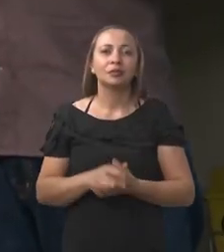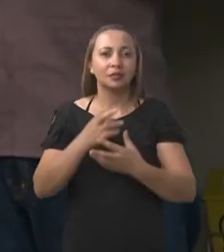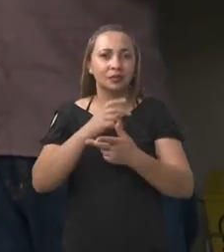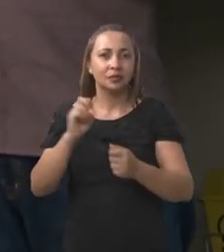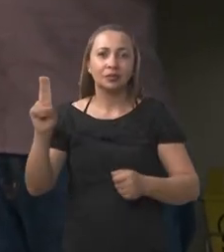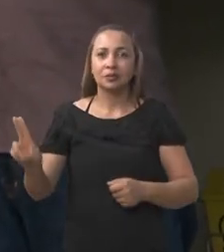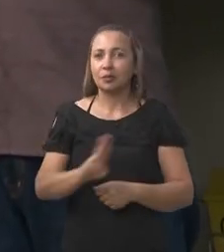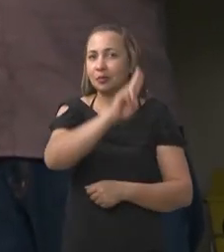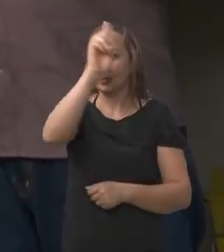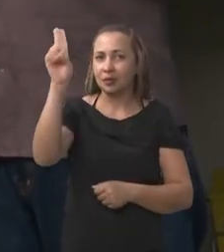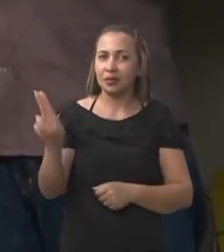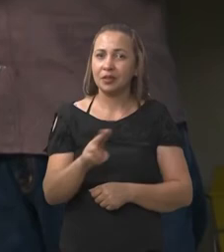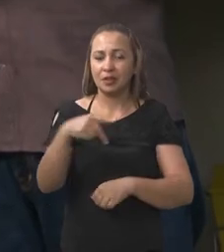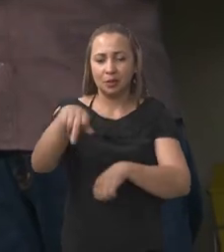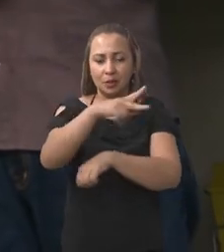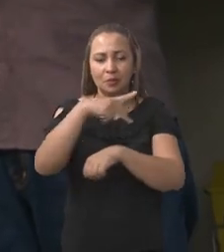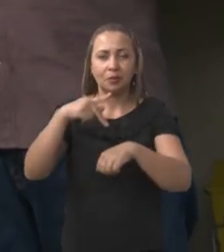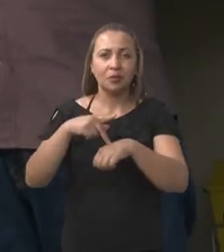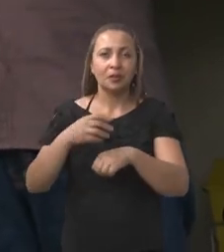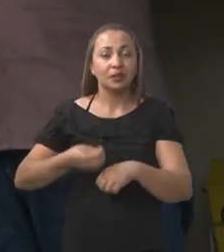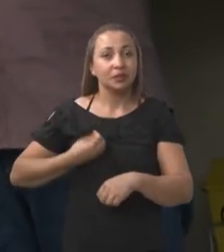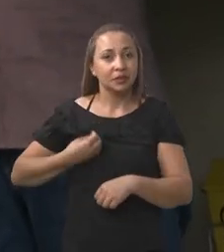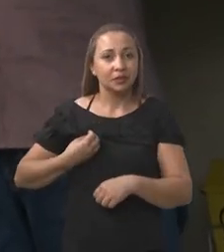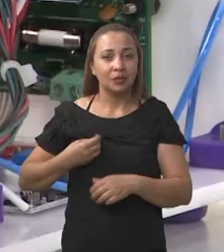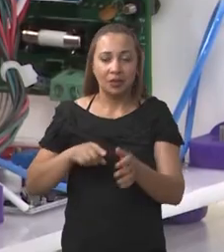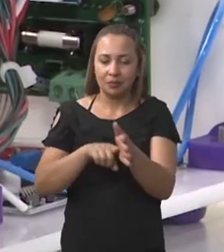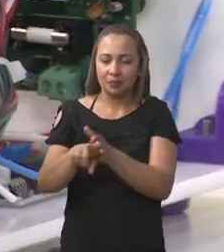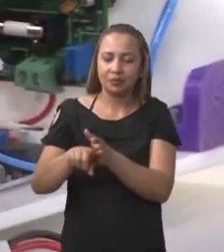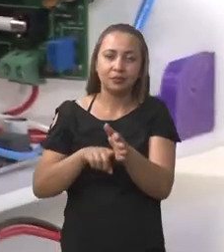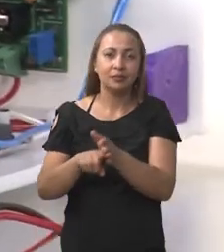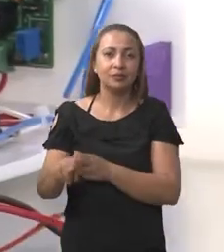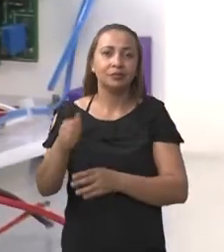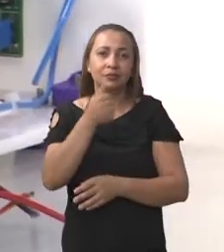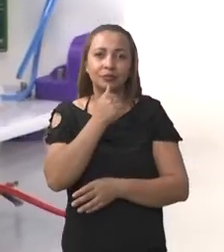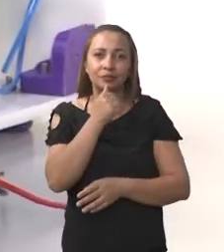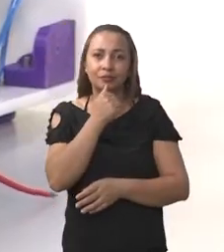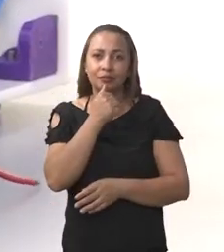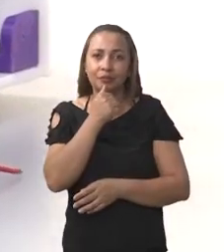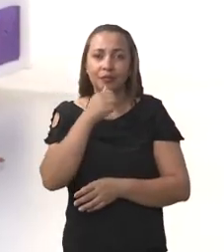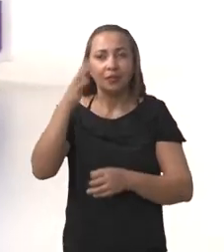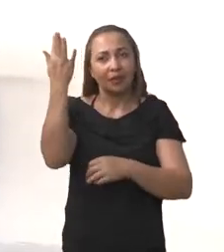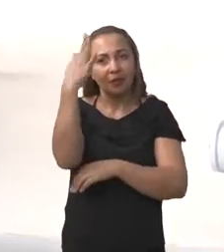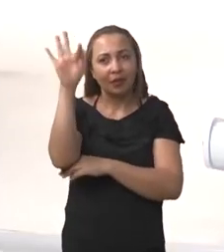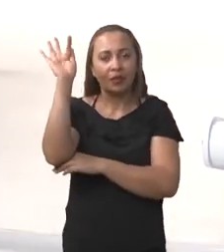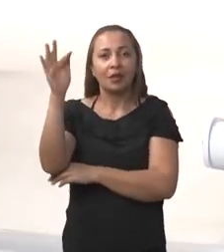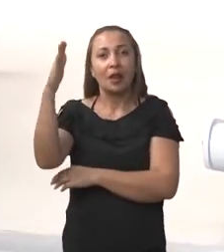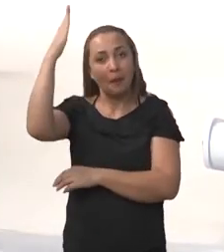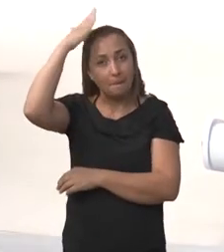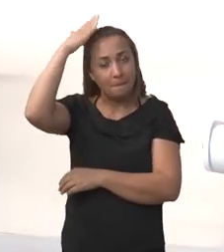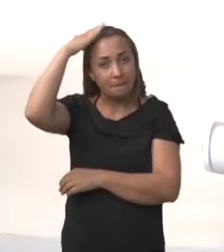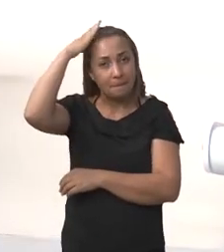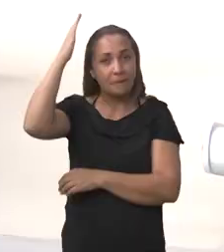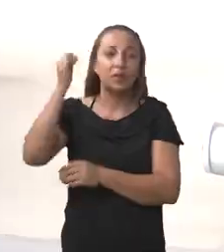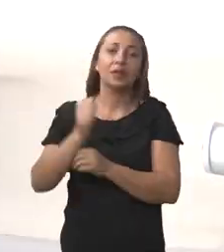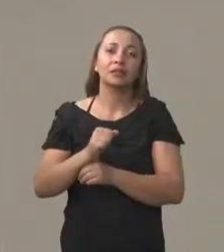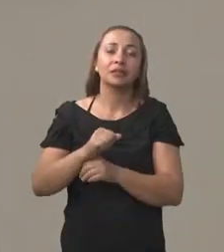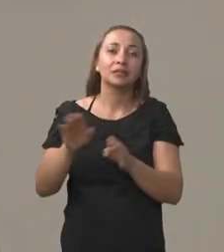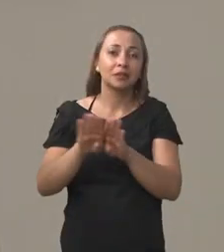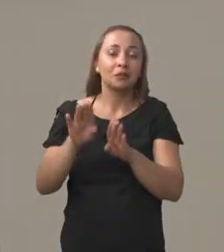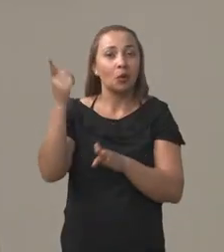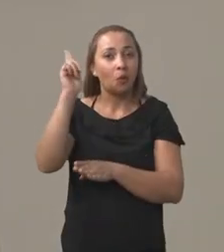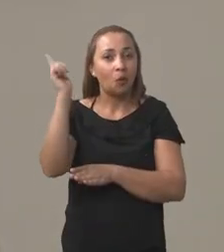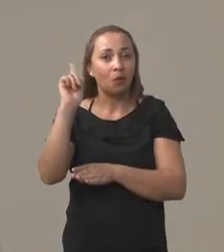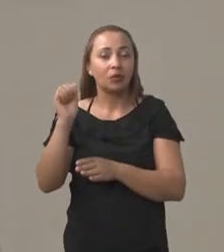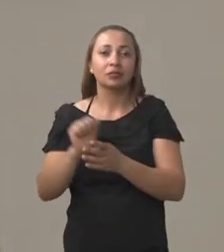universidades do país participaram da pesquisa, como, por exemplo, as federais do Pará, Santa Catarina e Goiás.